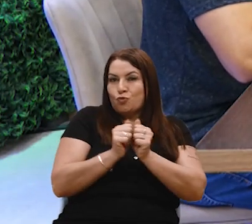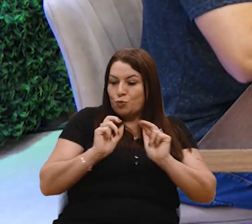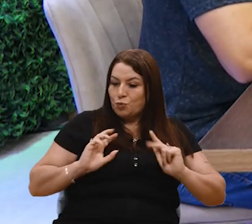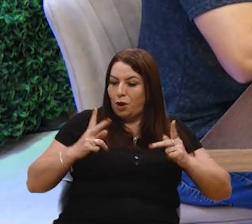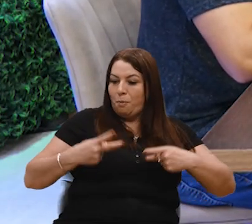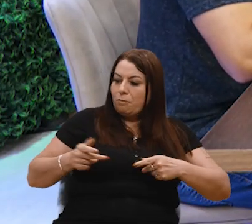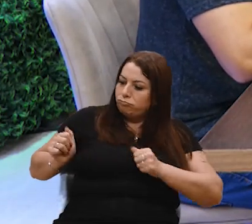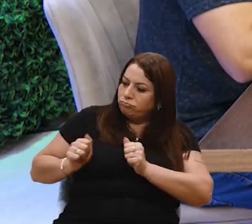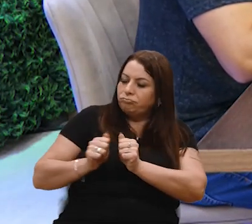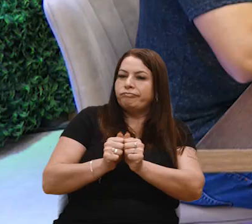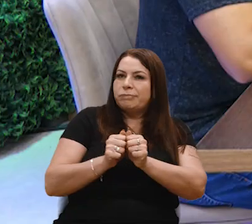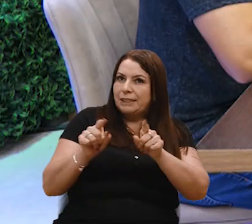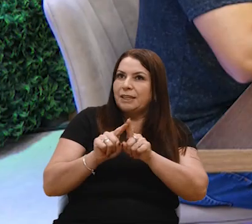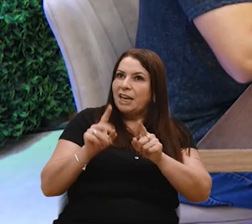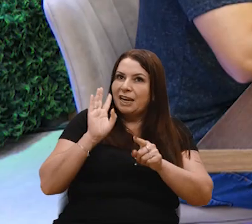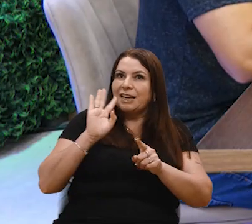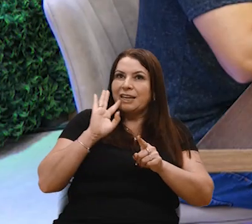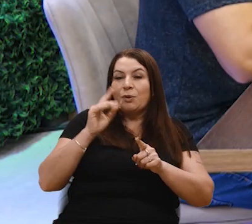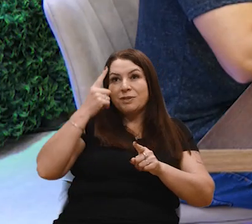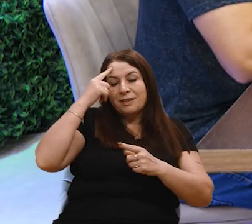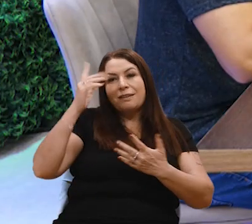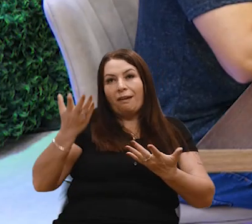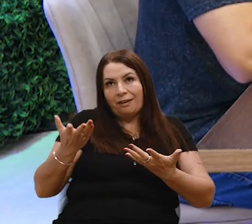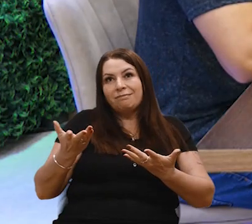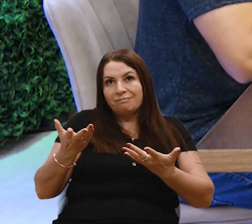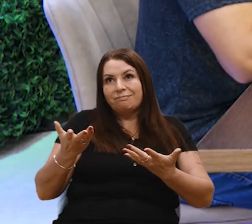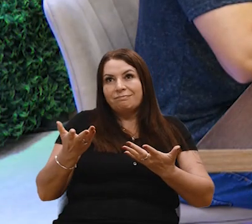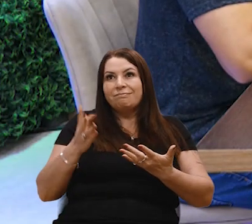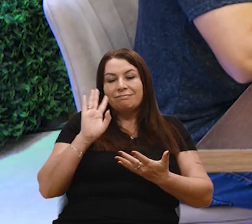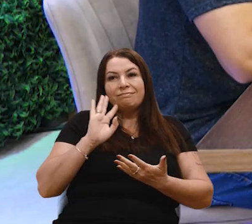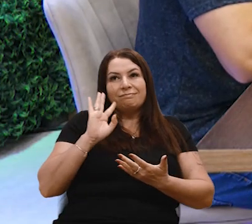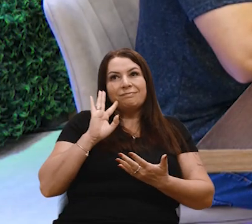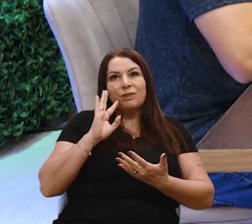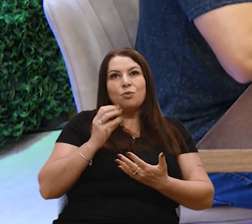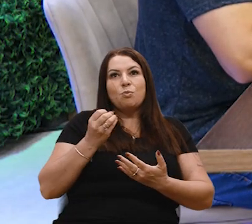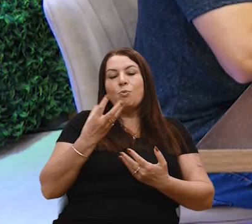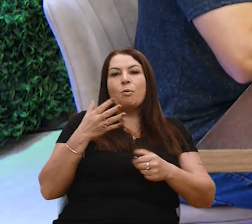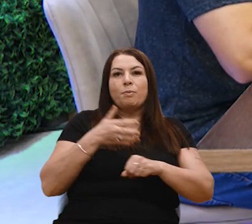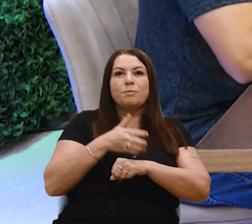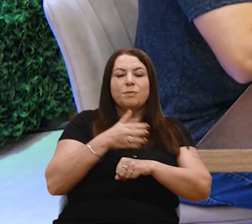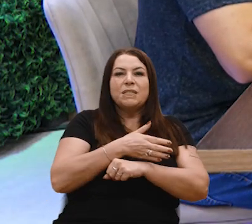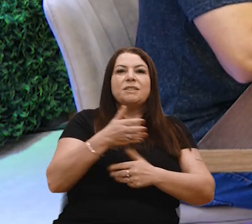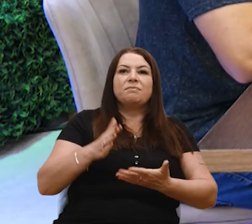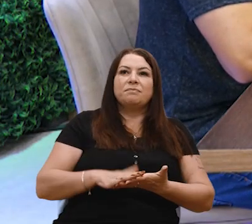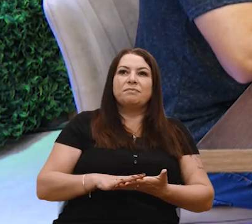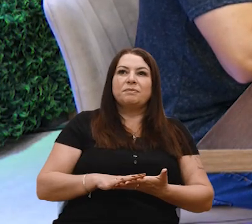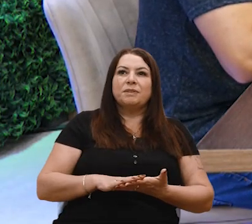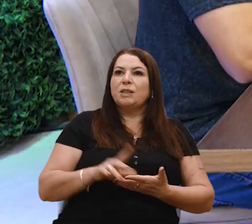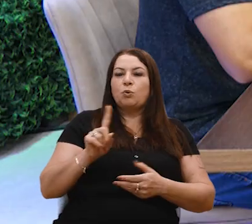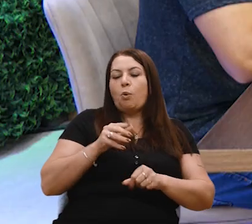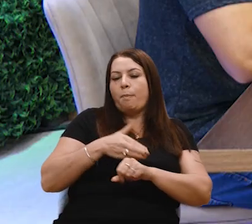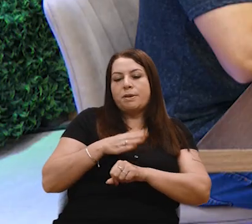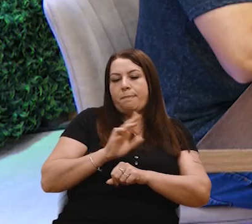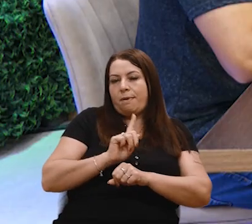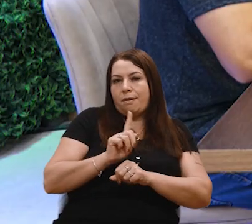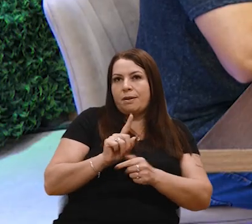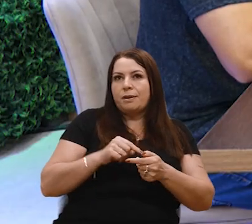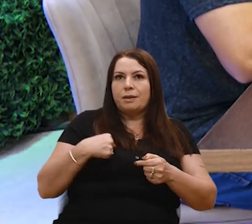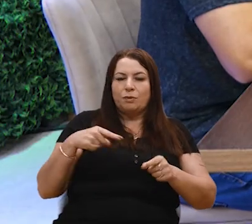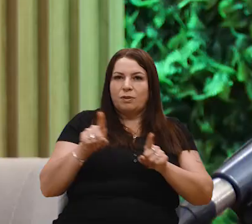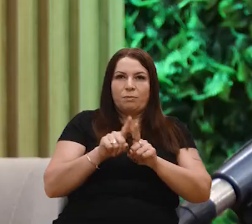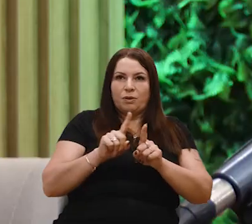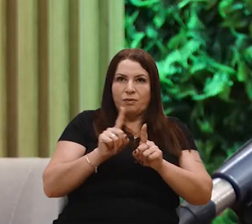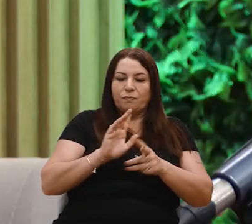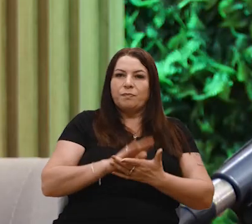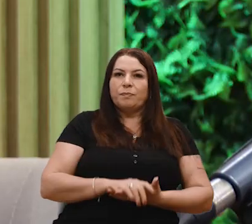O cachorro e o ser humano, né? Então, acho que é legal essa ideia. Ela é bacana. E teve, acho que, uma boa participação. Eu não participei